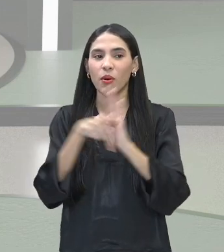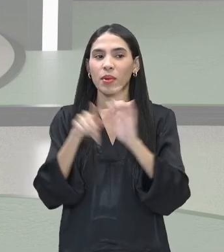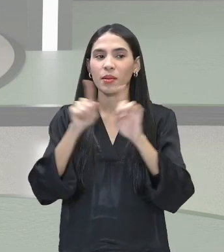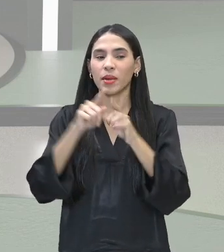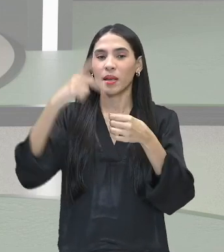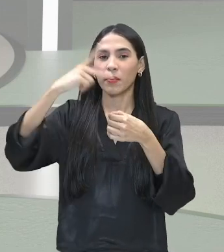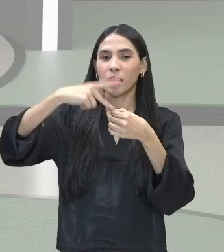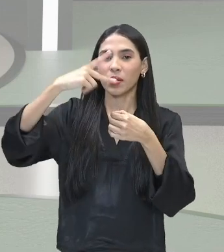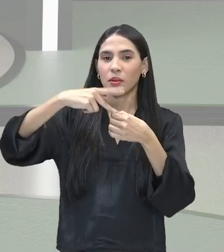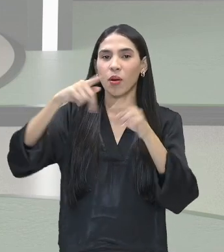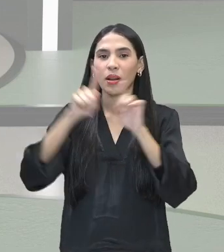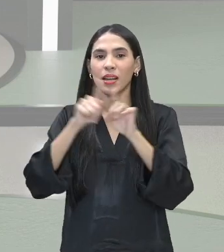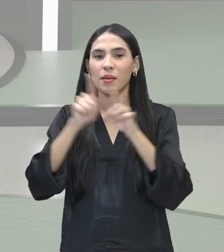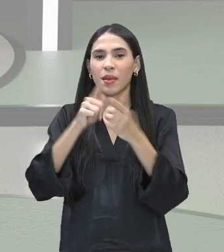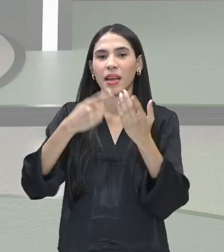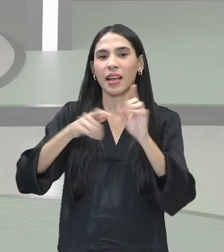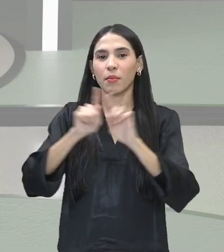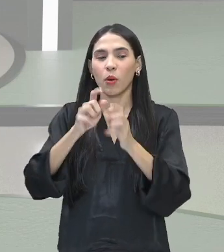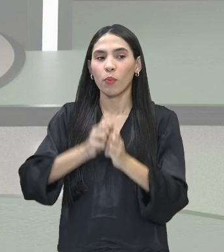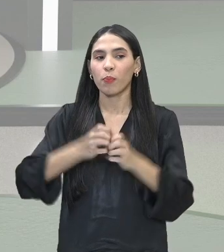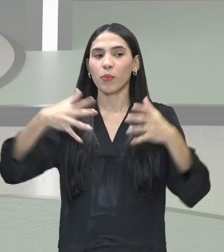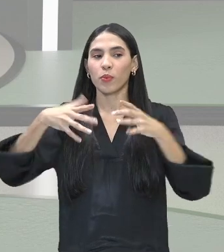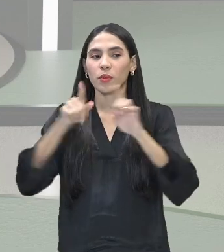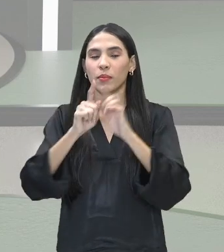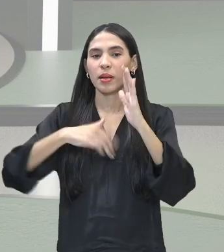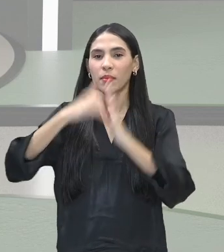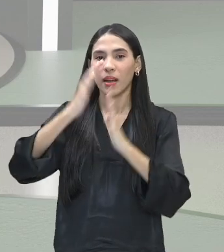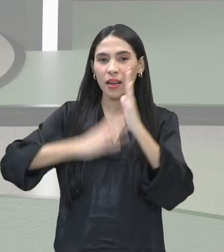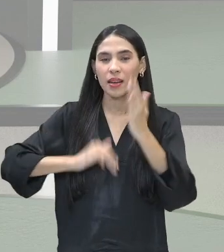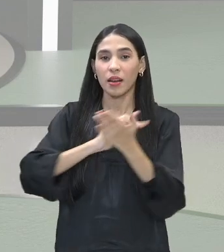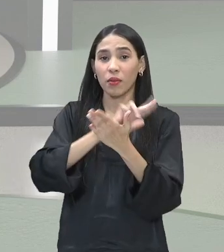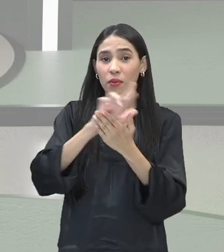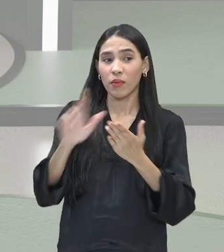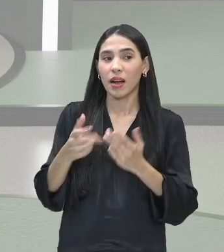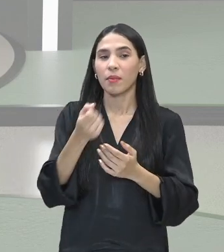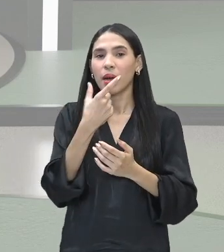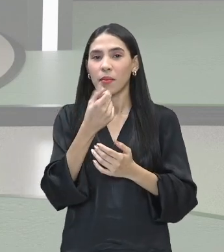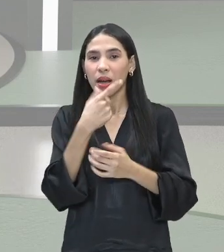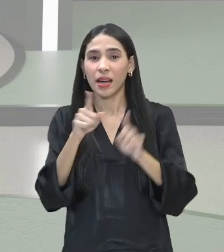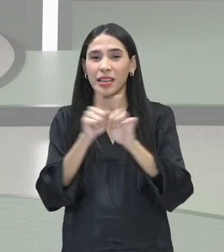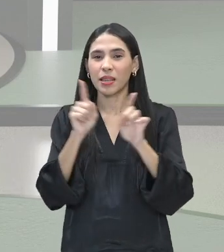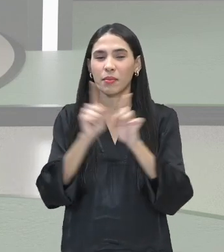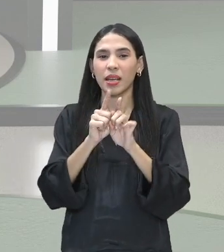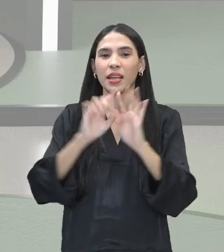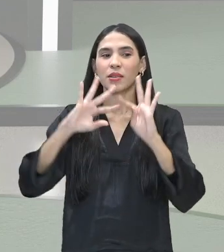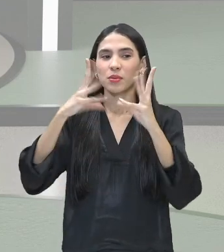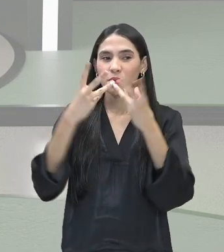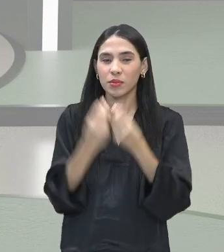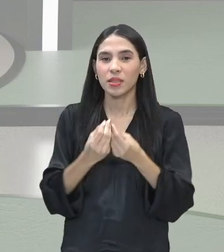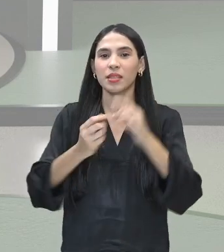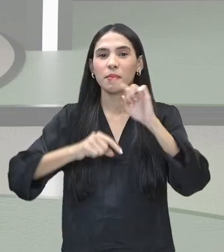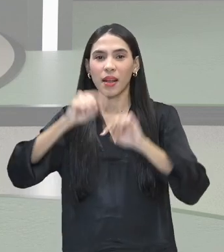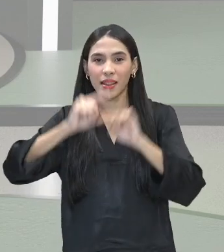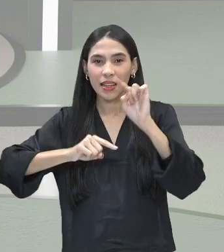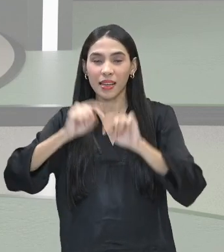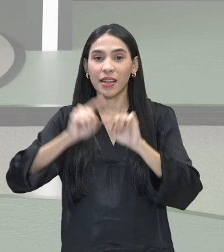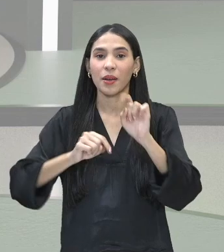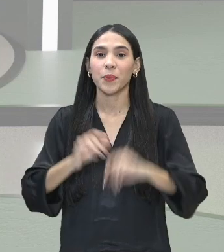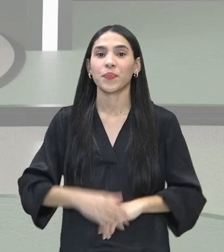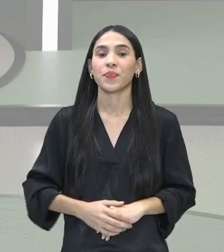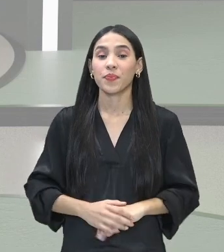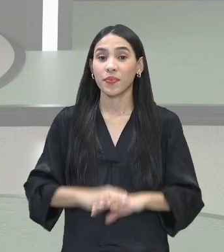sintética, tintas, explosivos, produtos farmacêuticos e corantes e uma infinidade de produtos aí.